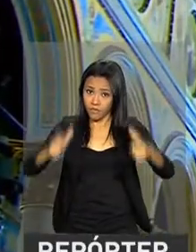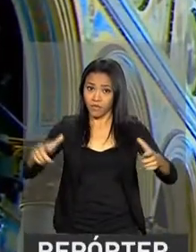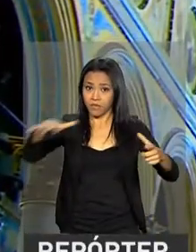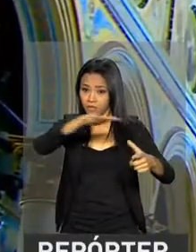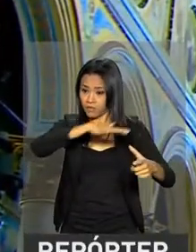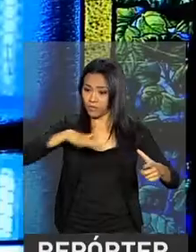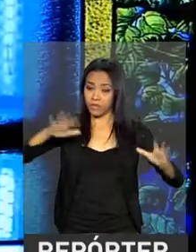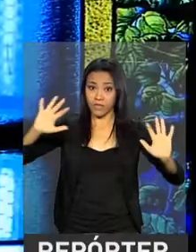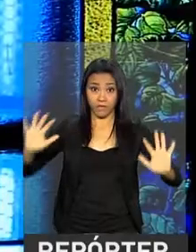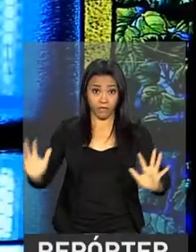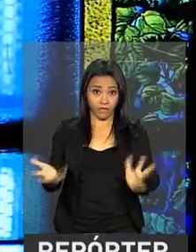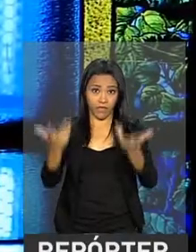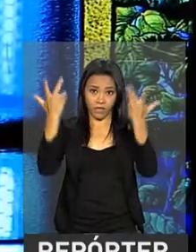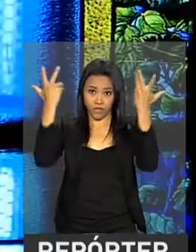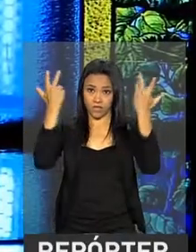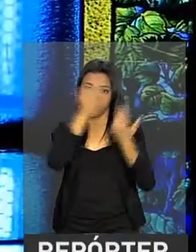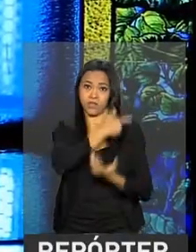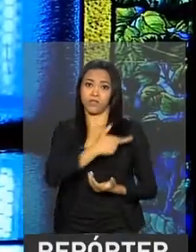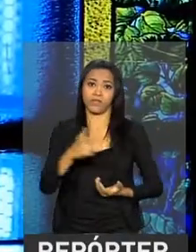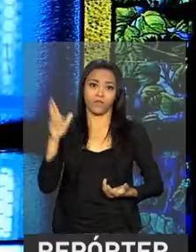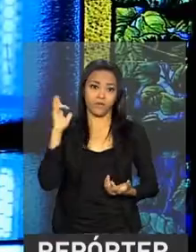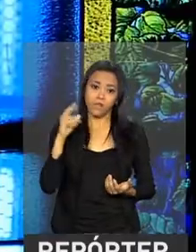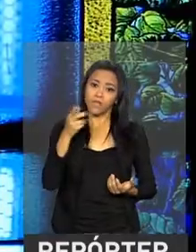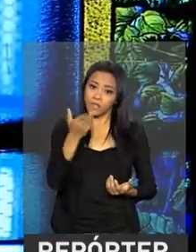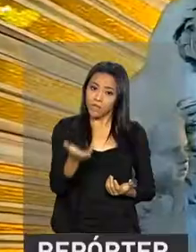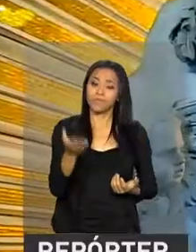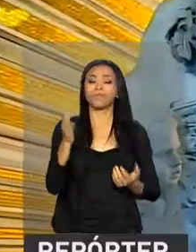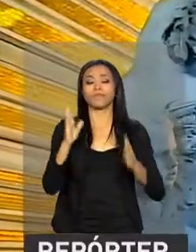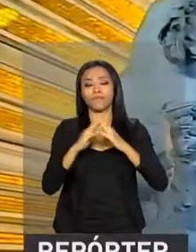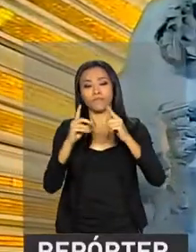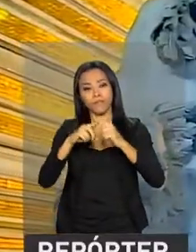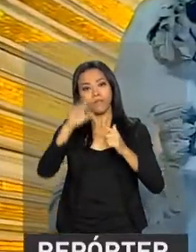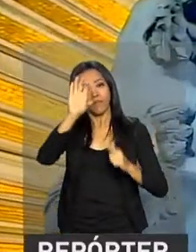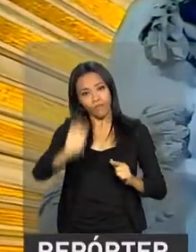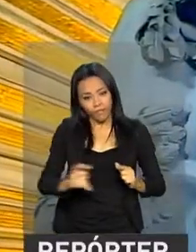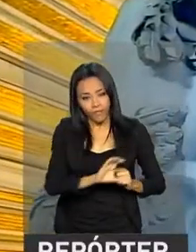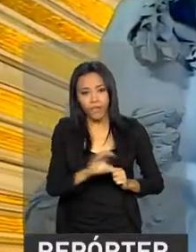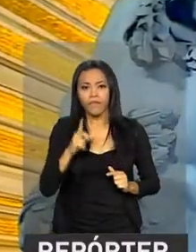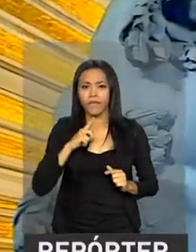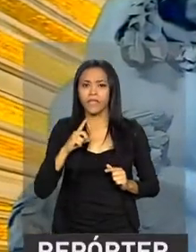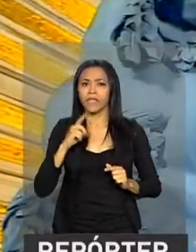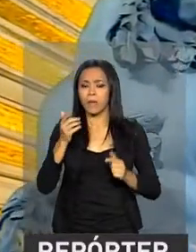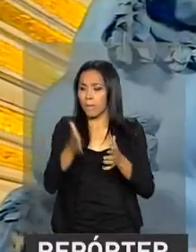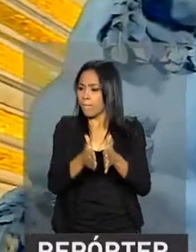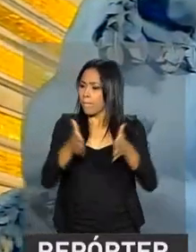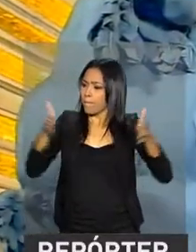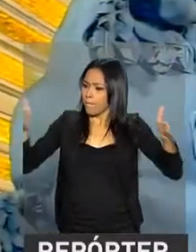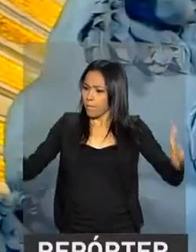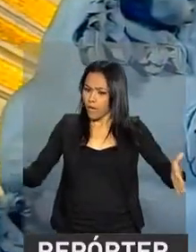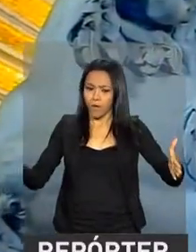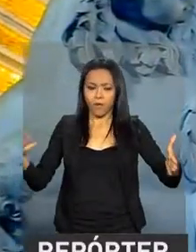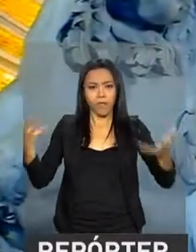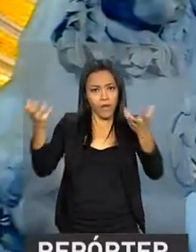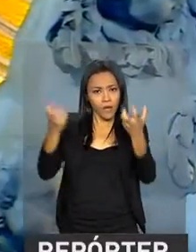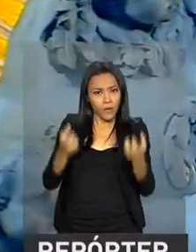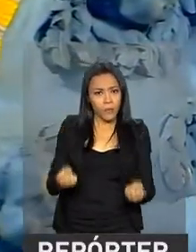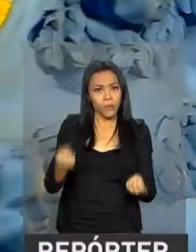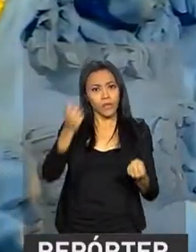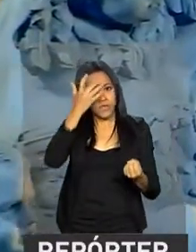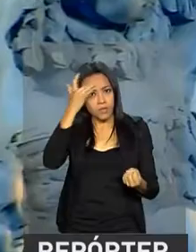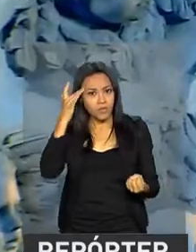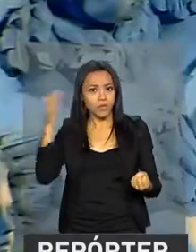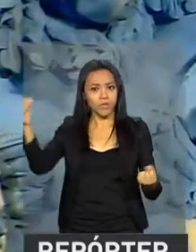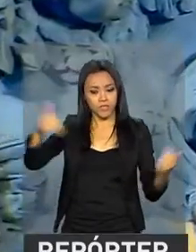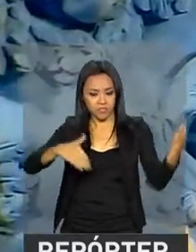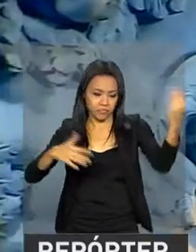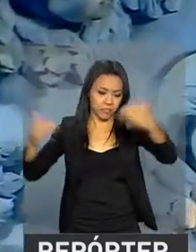a esta festa religiosa. A Arquidiocese terá, portanto, um espaço muito maior para acolher, eventualmente, aqueles que